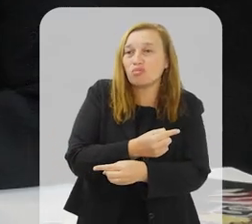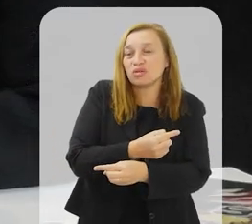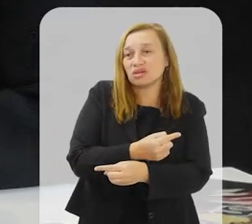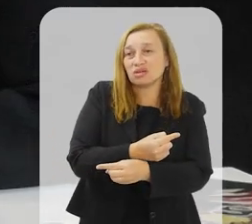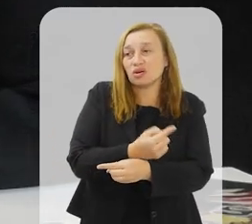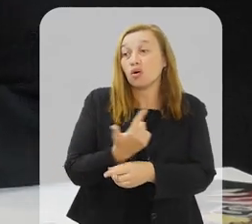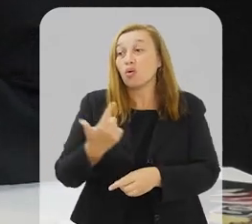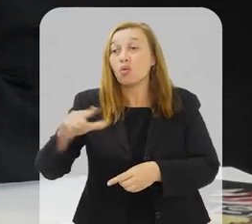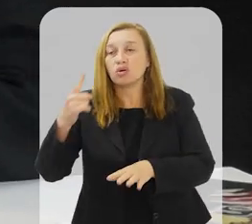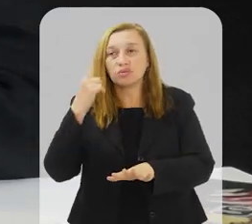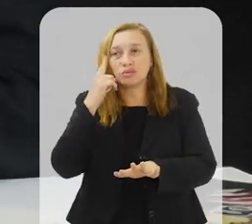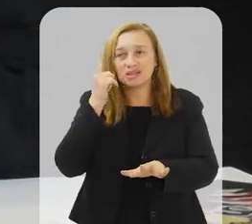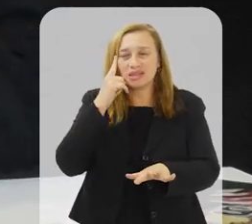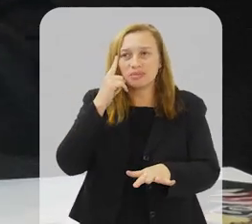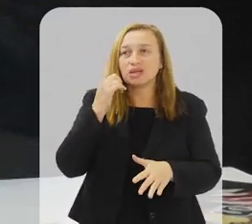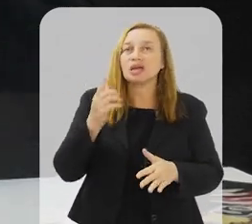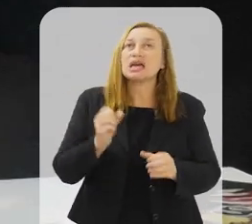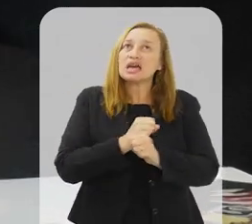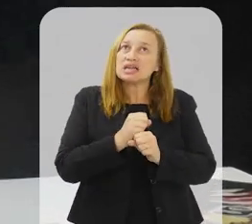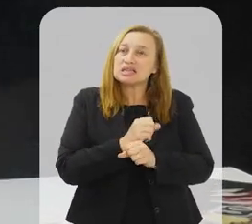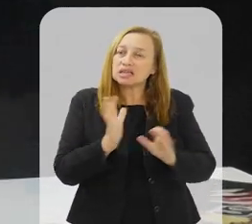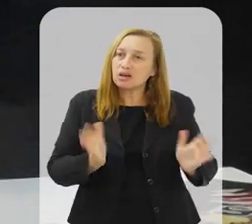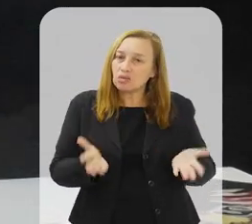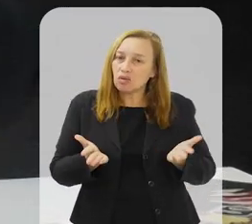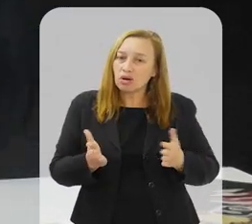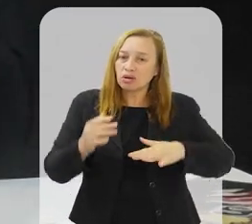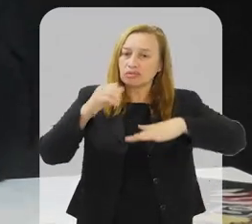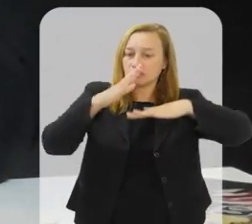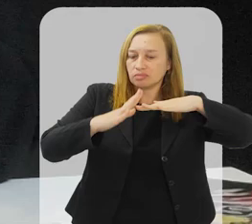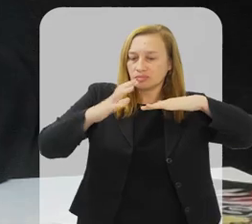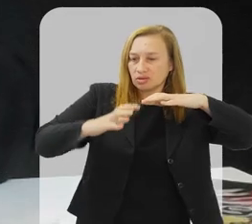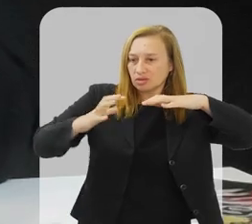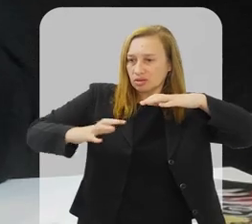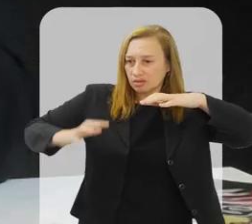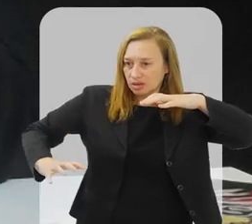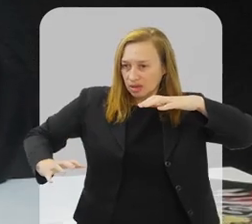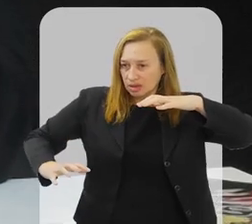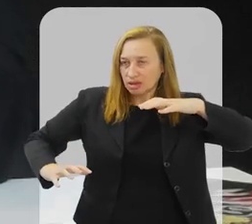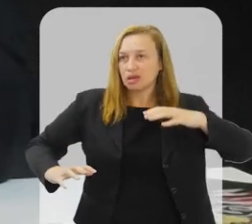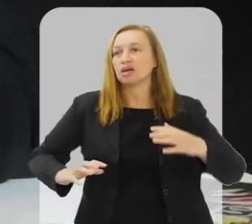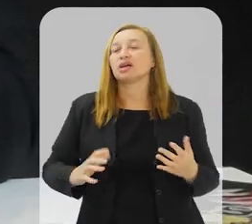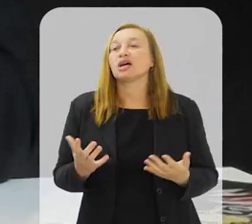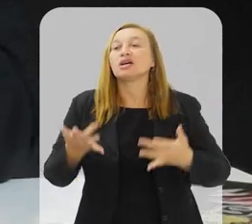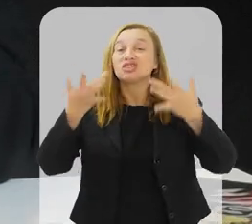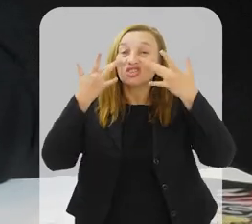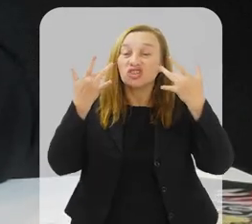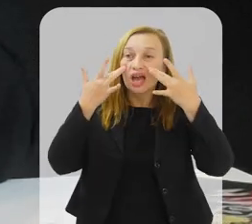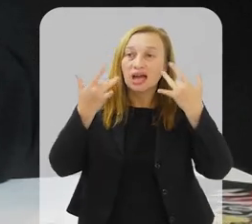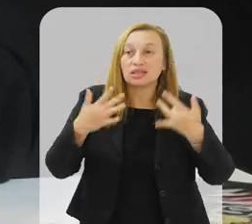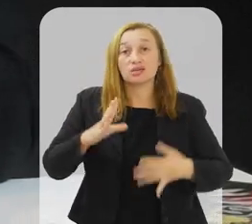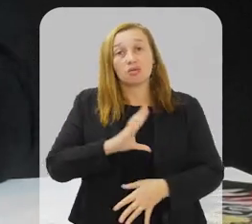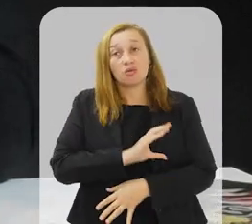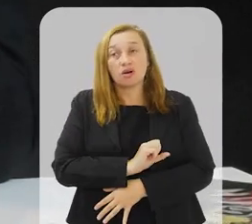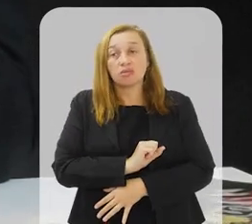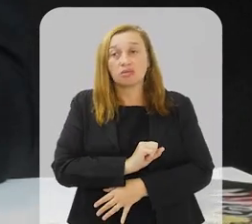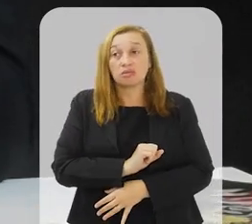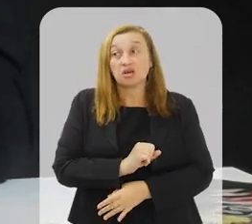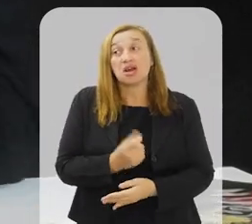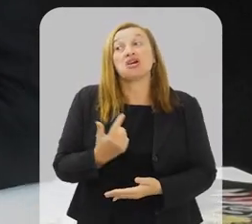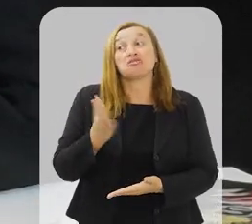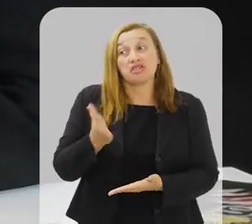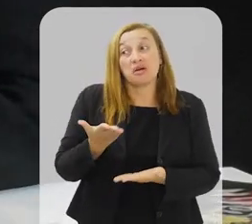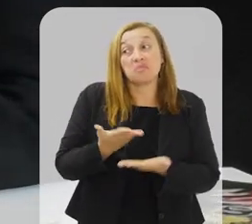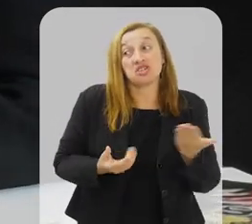na na porta da pedra eu tinha todo um um cono eu sou apaixonado por teatro já produzi teatro já perdi muito